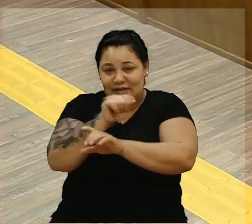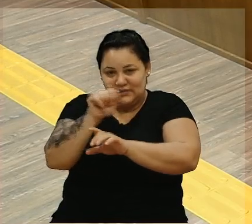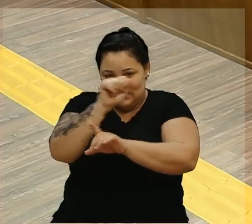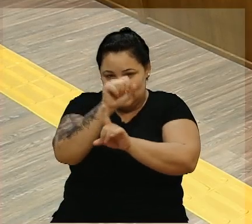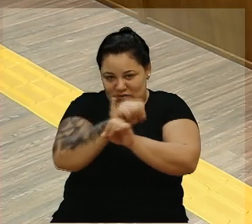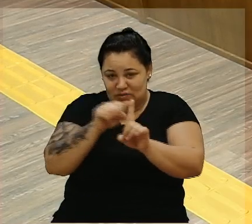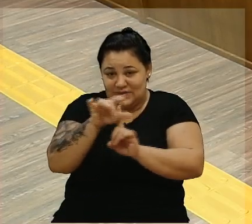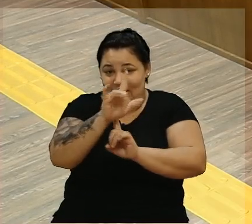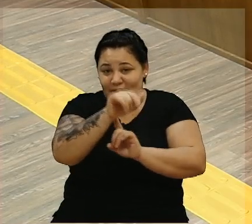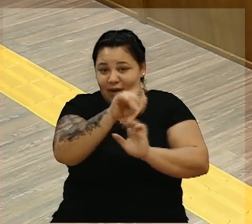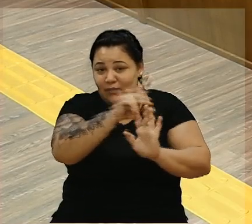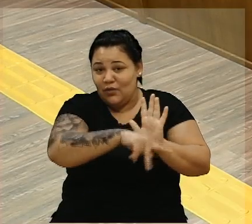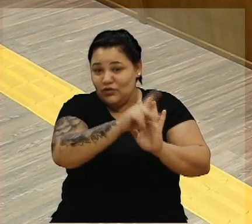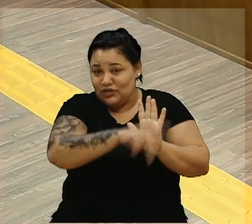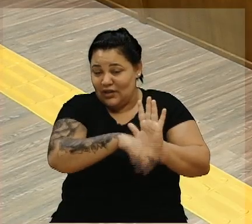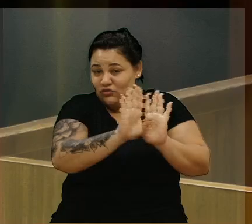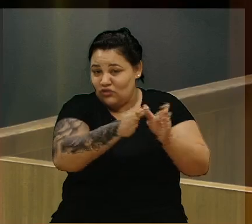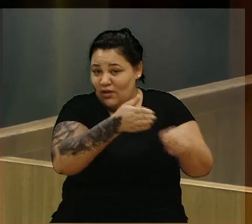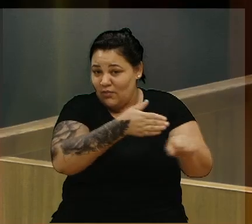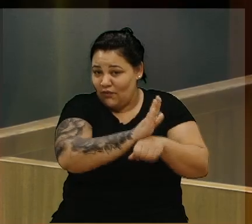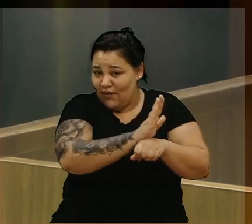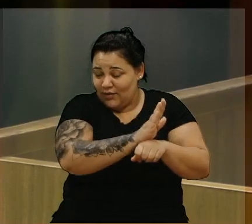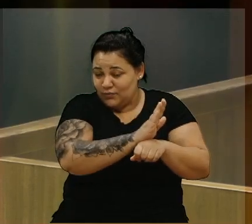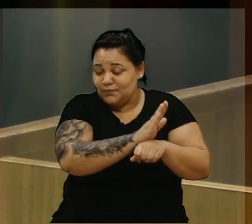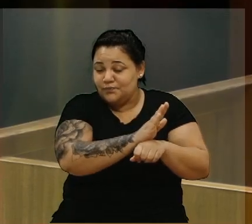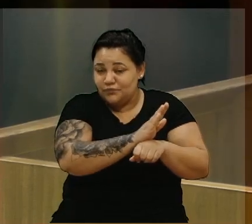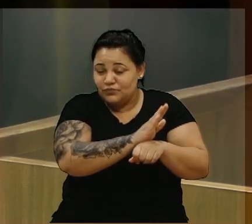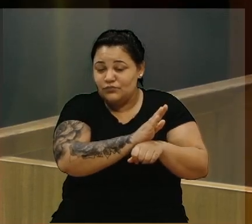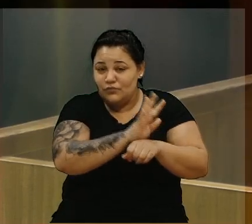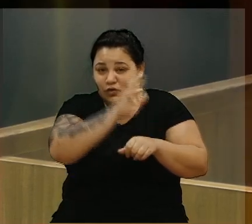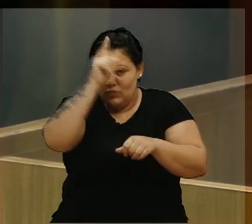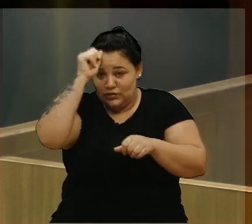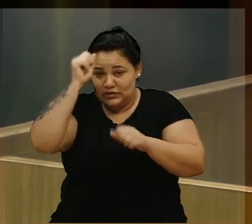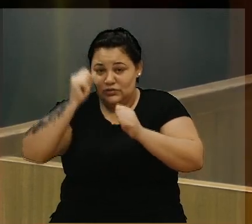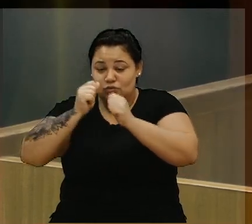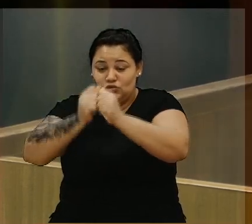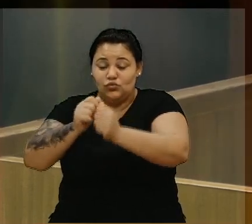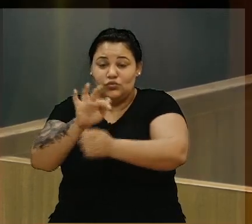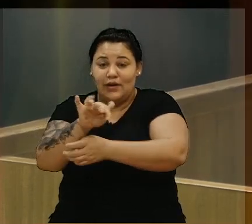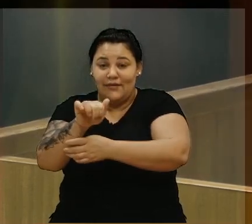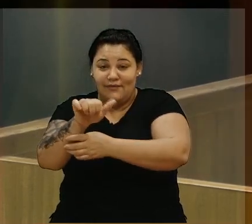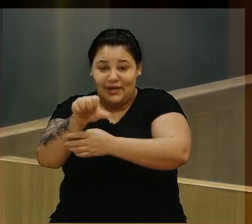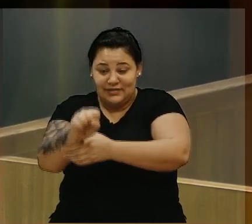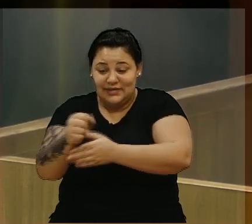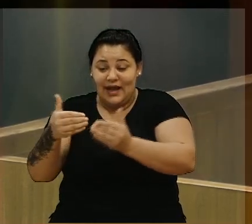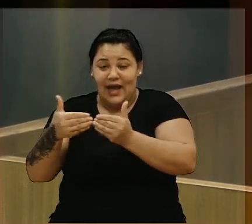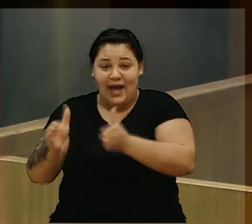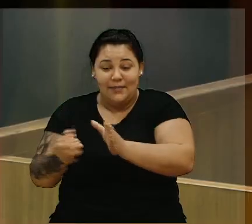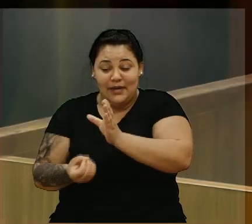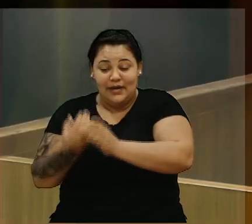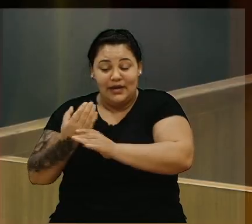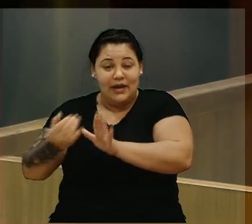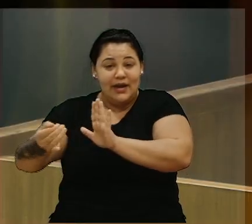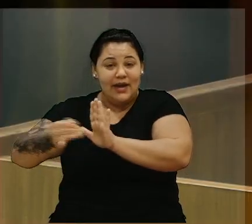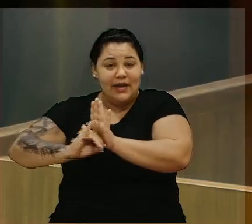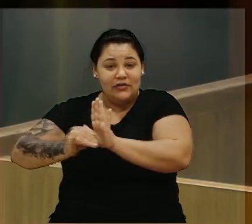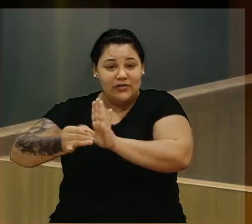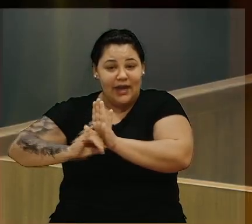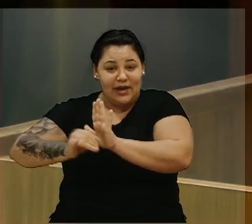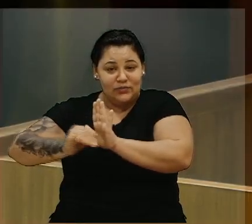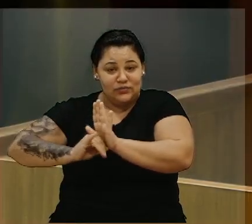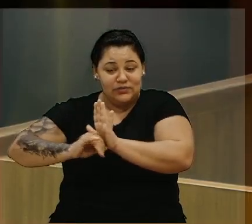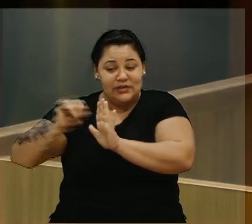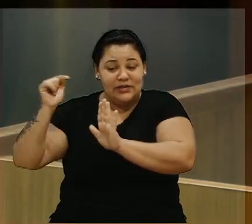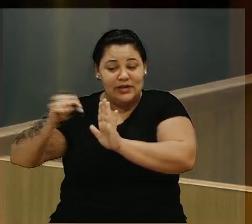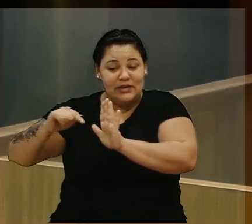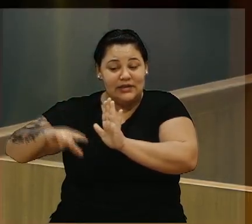são projetos habilitados, o município, através da FAS, abre editais, e esses editais, eles